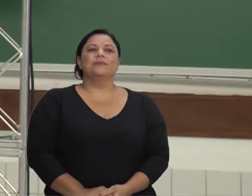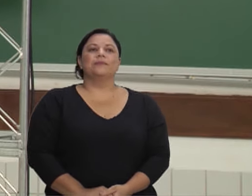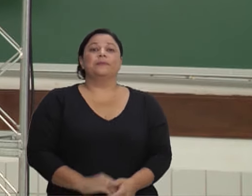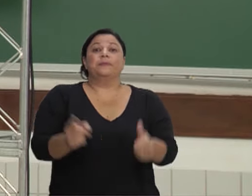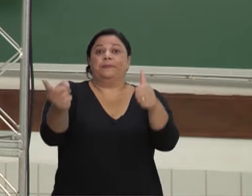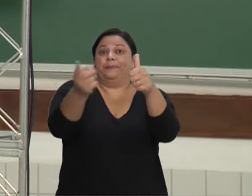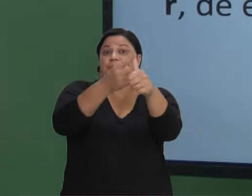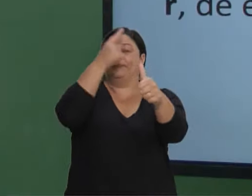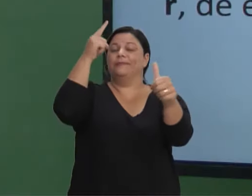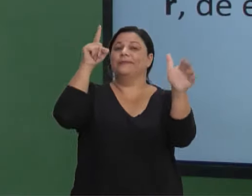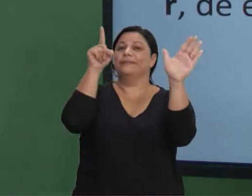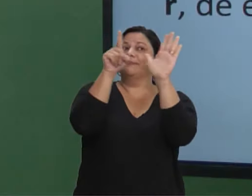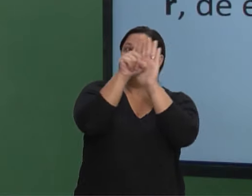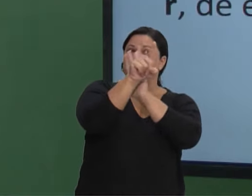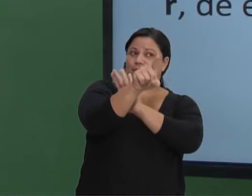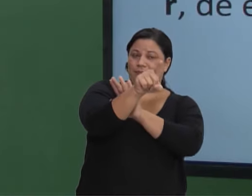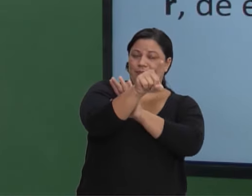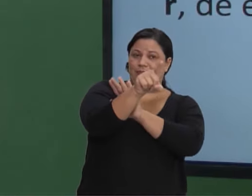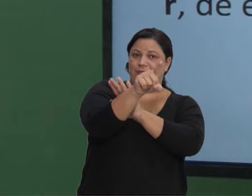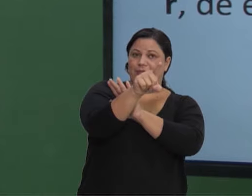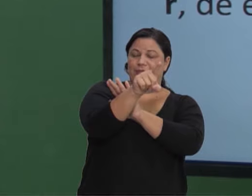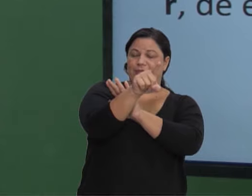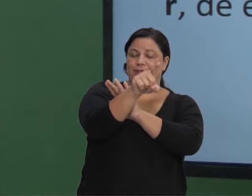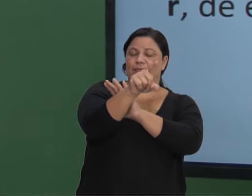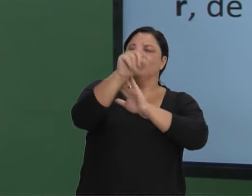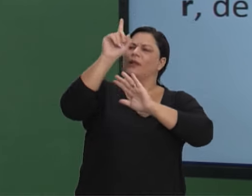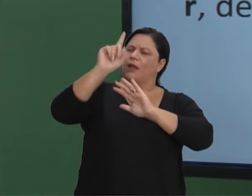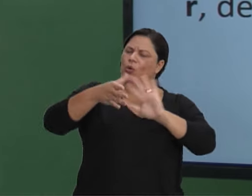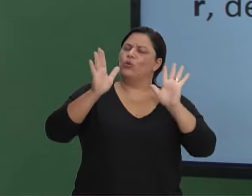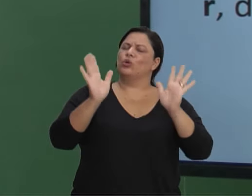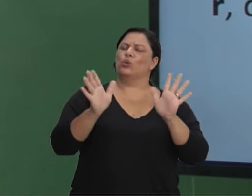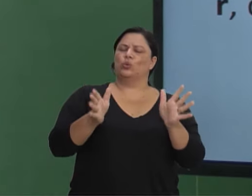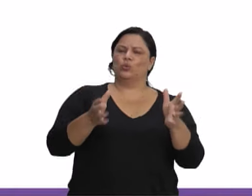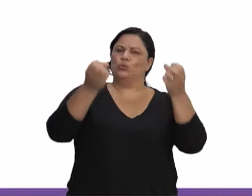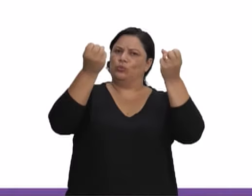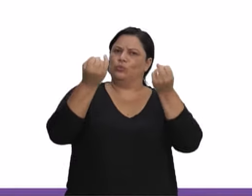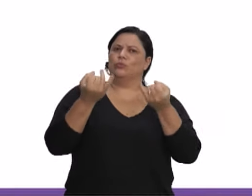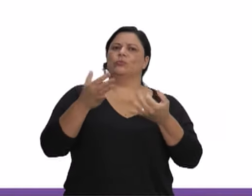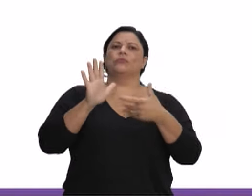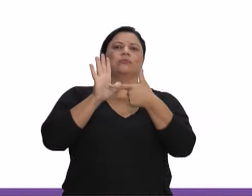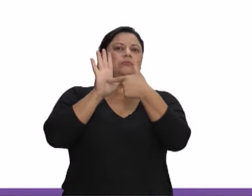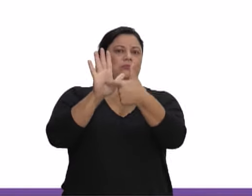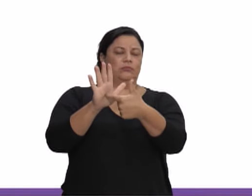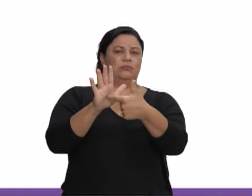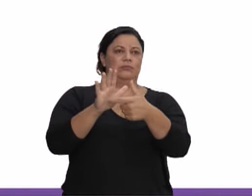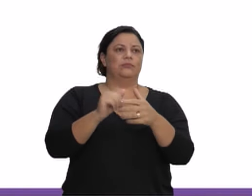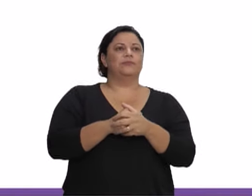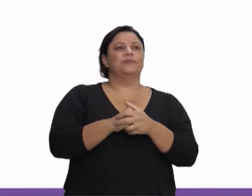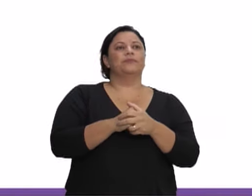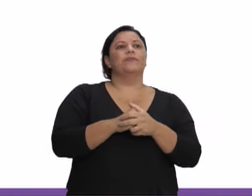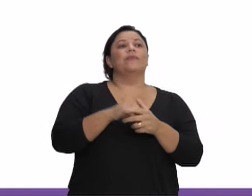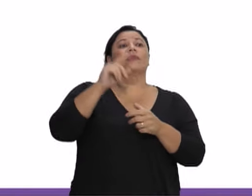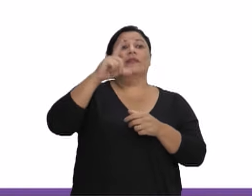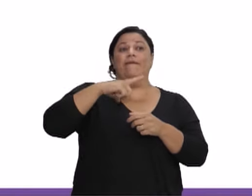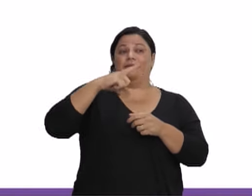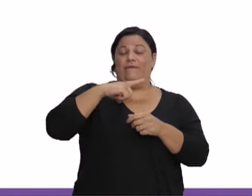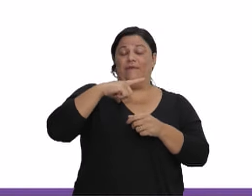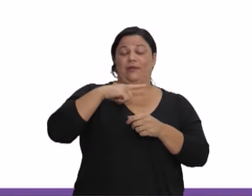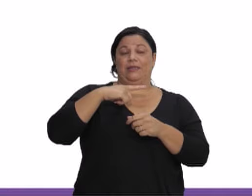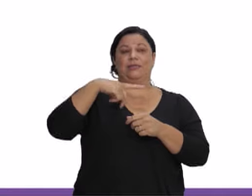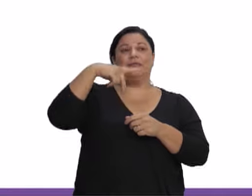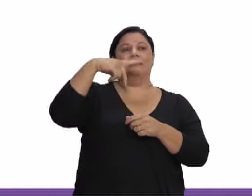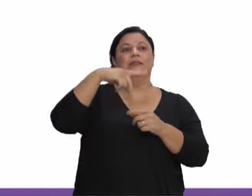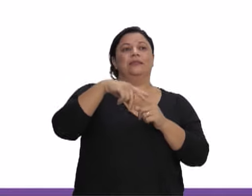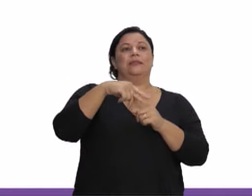Primeira questão é basicamente o que eu acabei de fazer. A gente vai ter o ponto e a